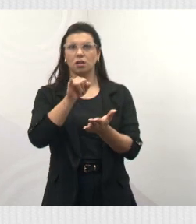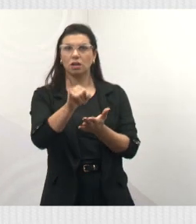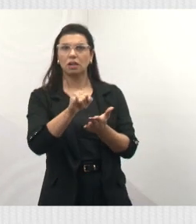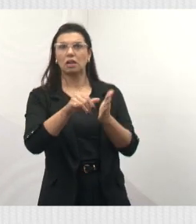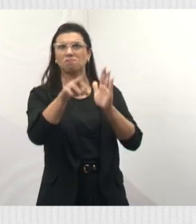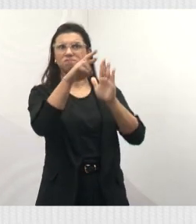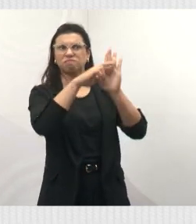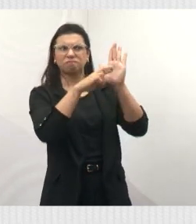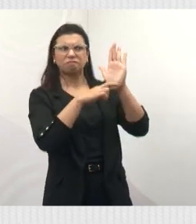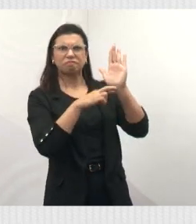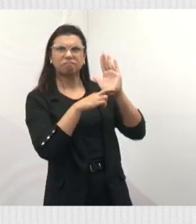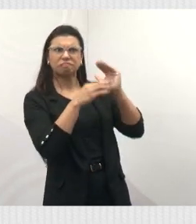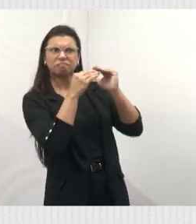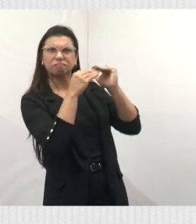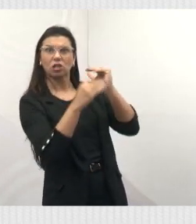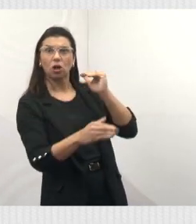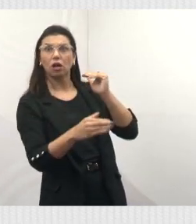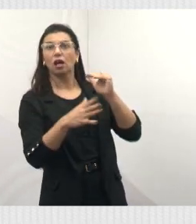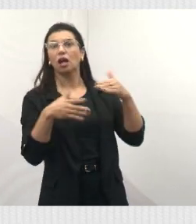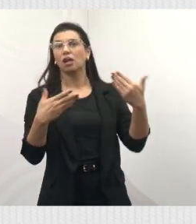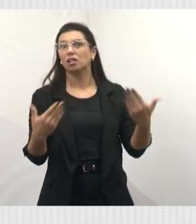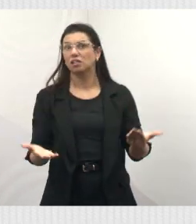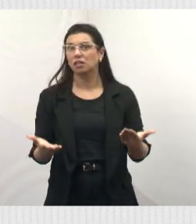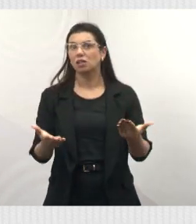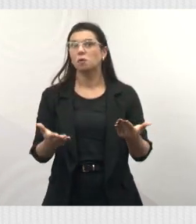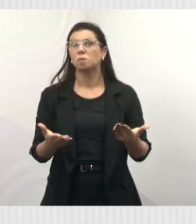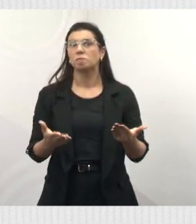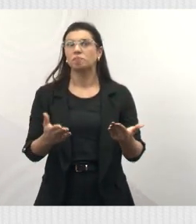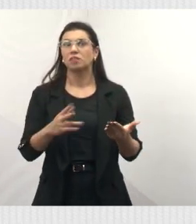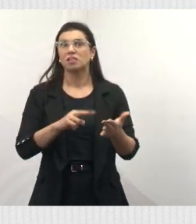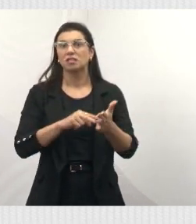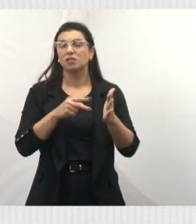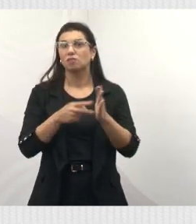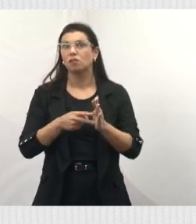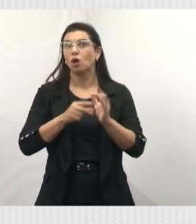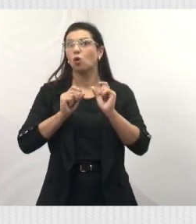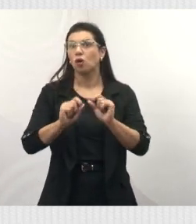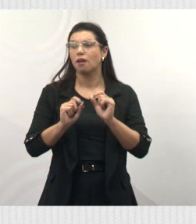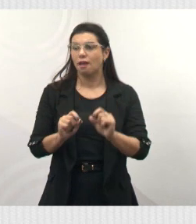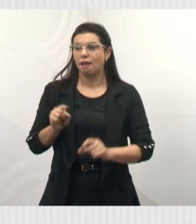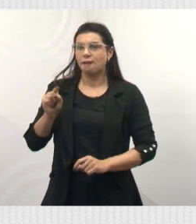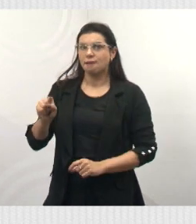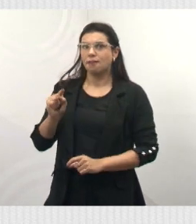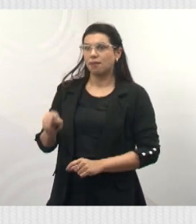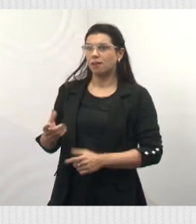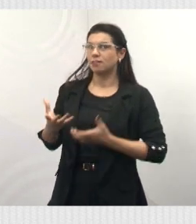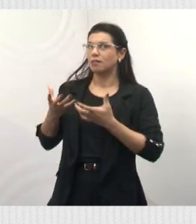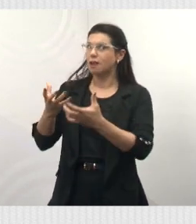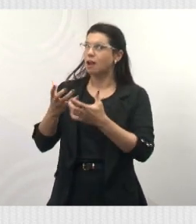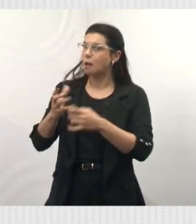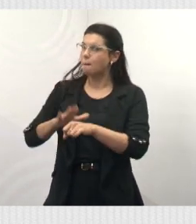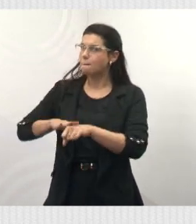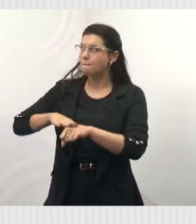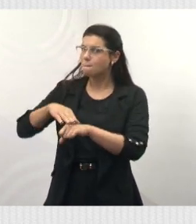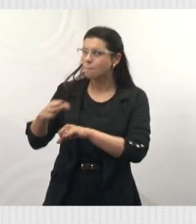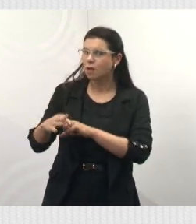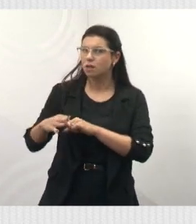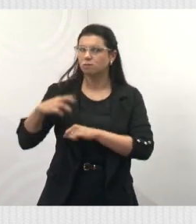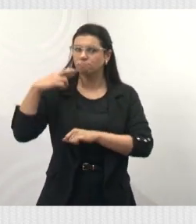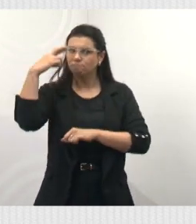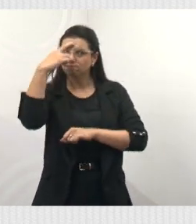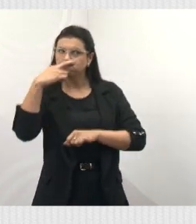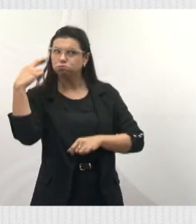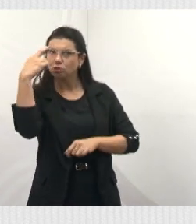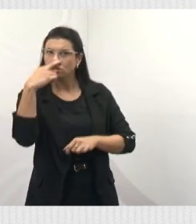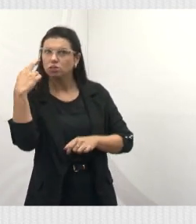desaprovação ou de inúmeras recomendações que não são observadas, eles são mais rigorosos, mais críticos e, às vezes, até não